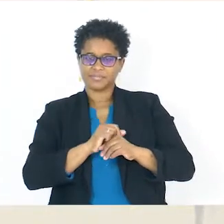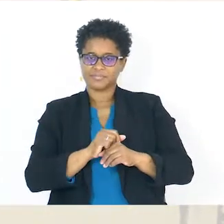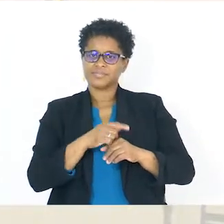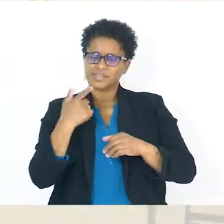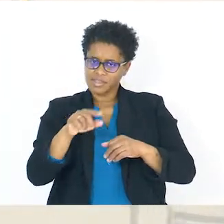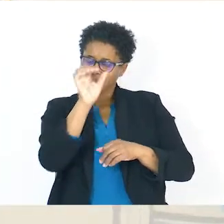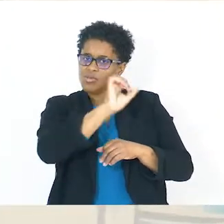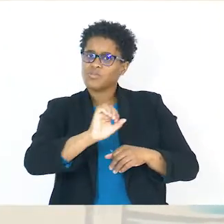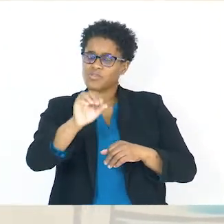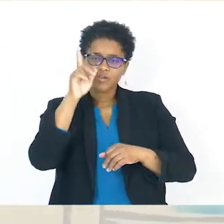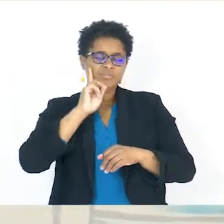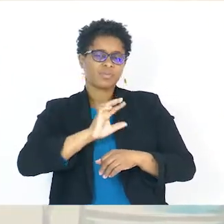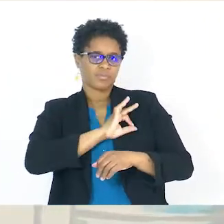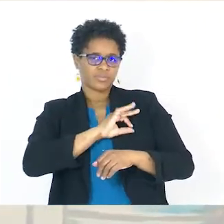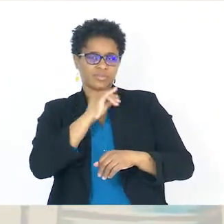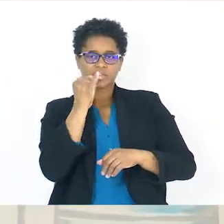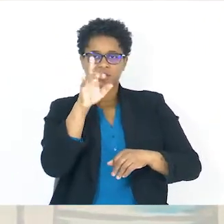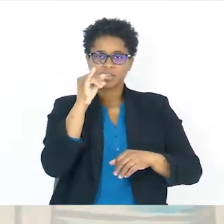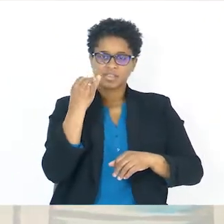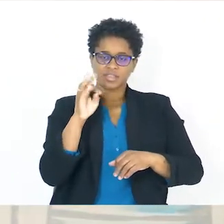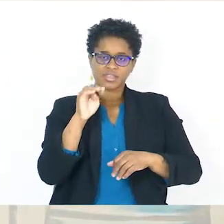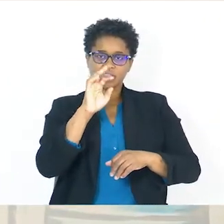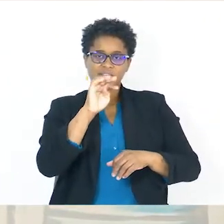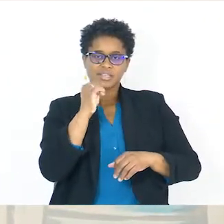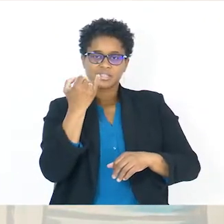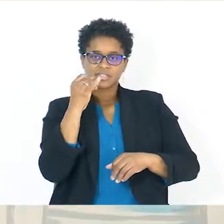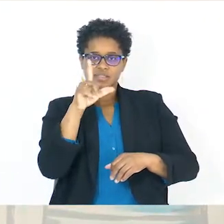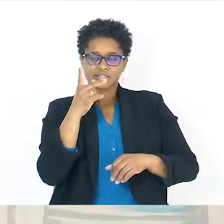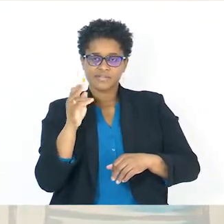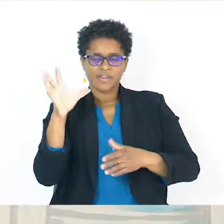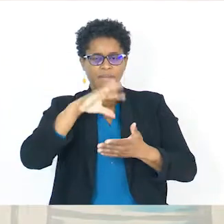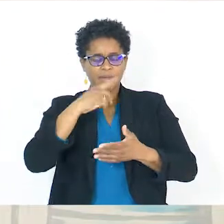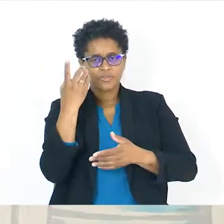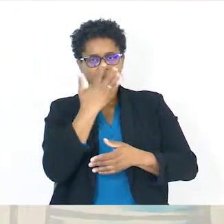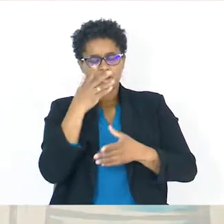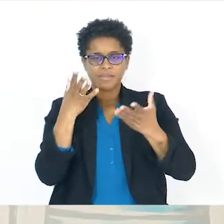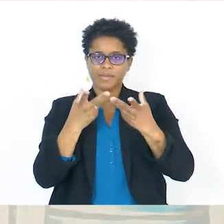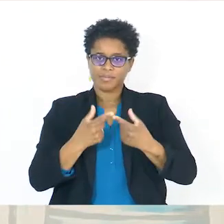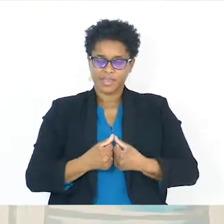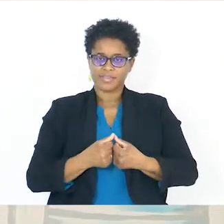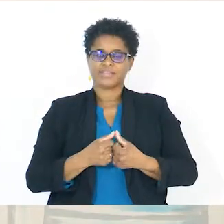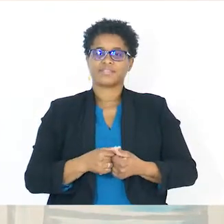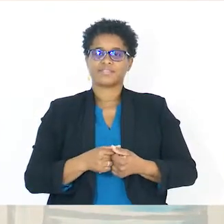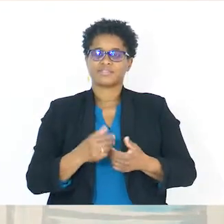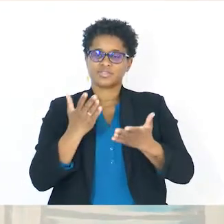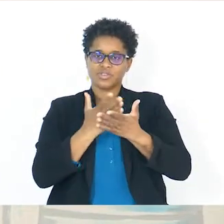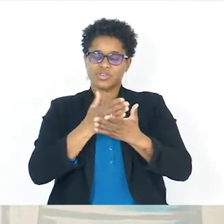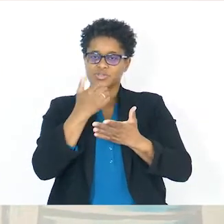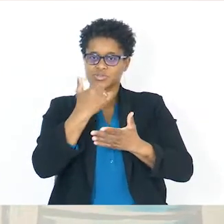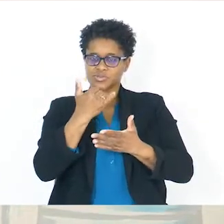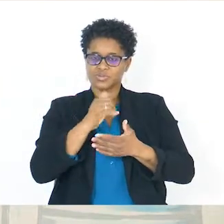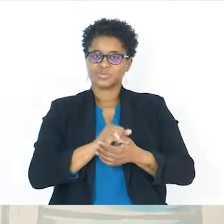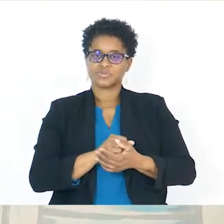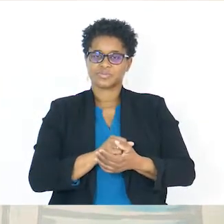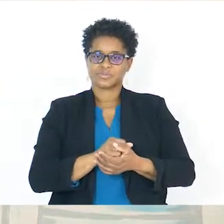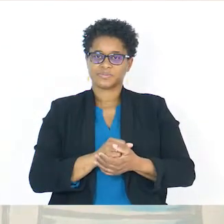sabem, está convosco a professora Iria Silva para mais uma aula de matemática do